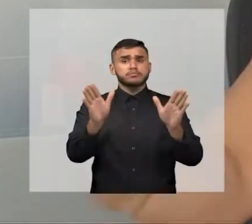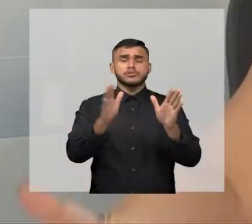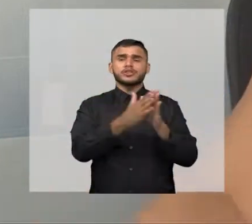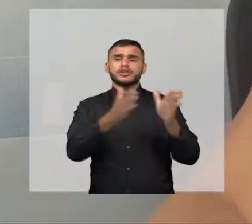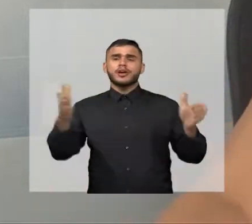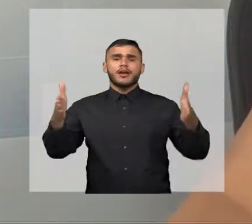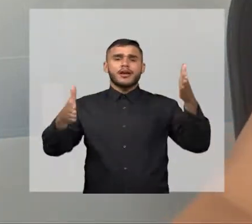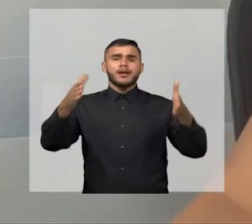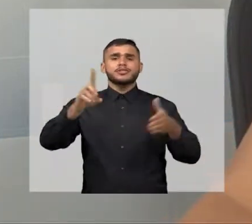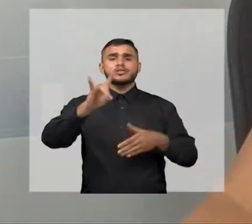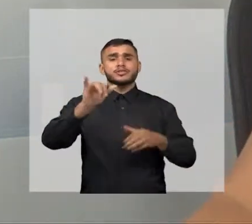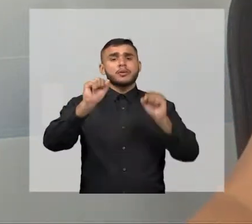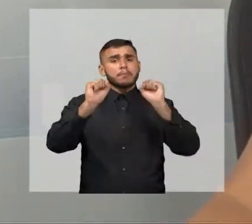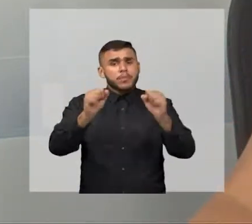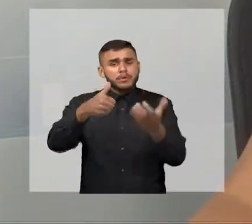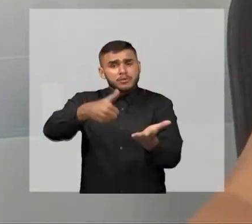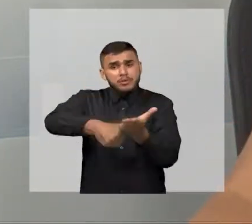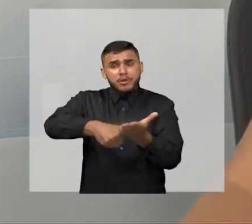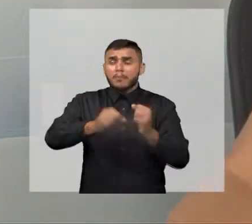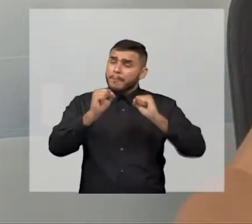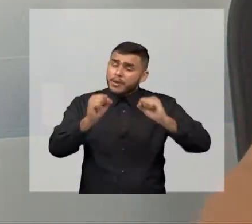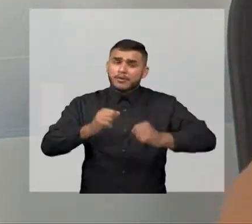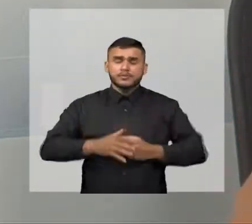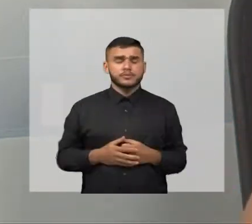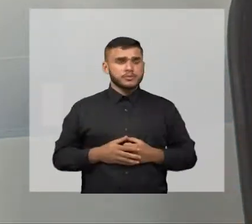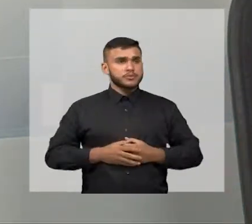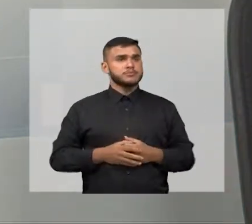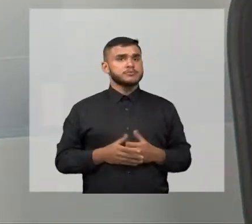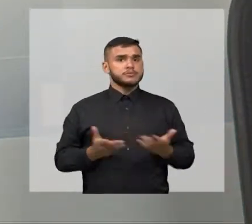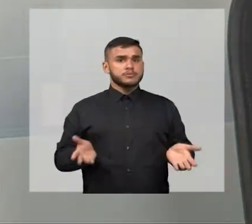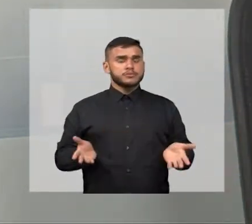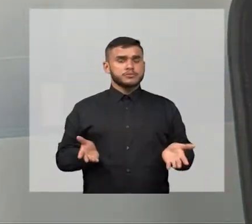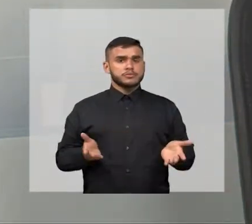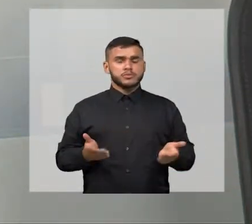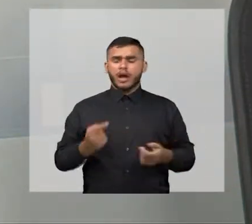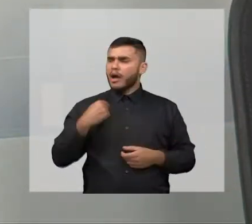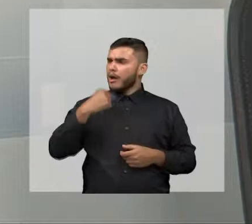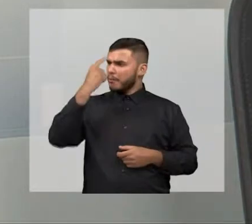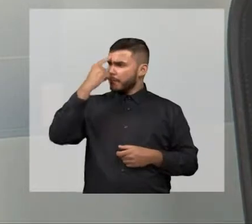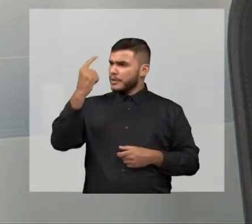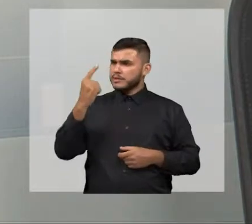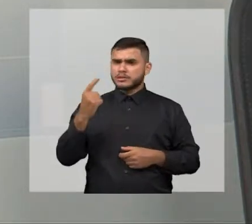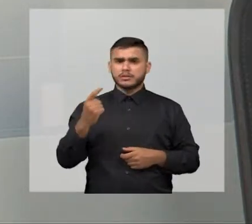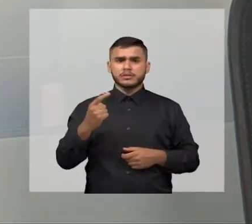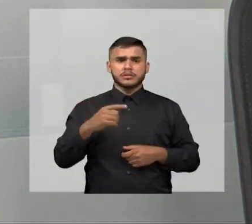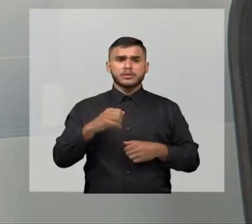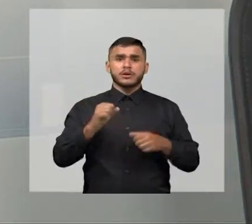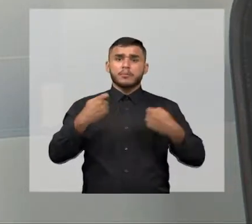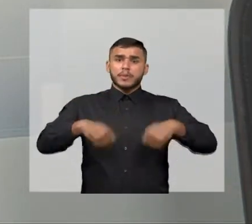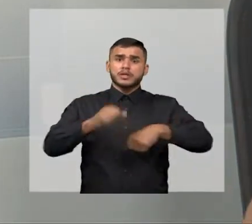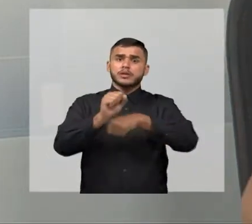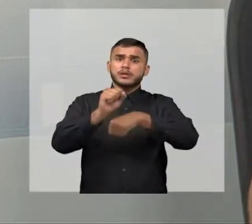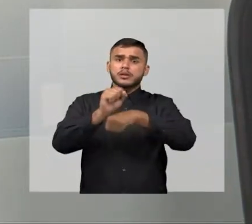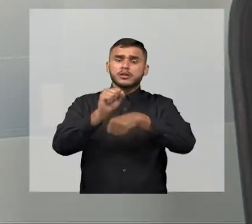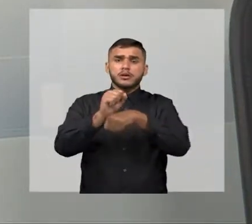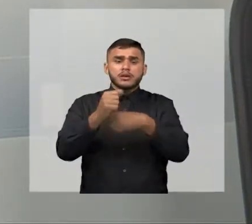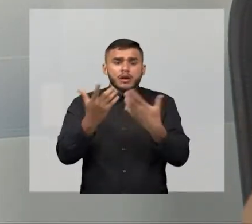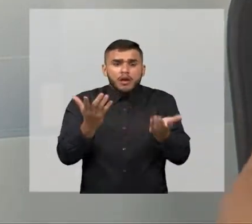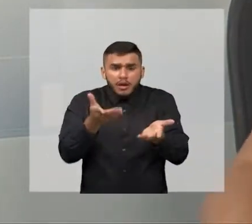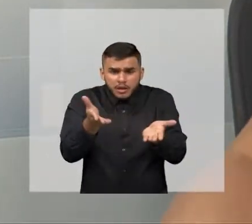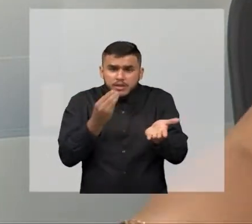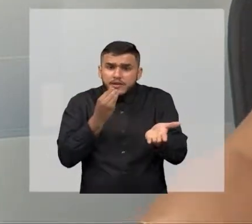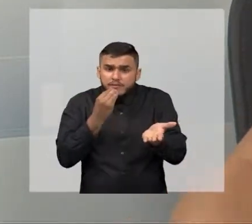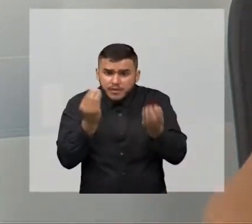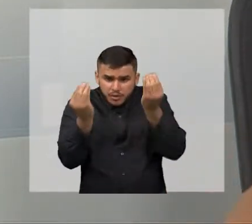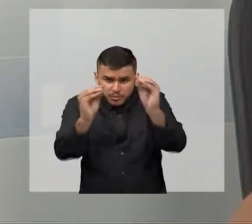estava aberto o prazo para fazer a biometria. Isso, tá certo. Então, assim, mas eles poderiam ter feito uma ressalva, né? Ter dito lá, pendente biometria ou